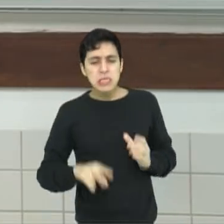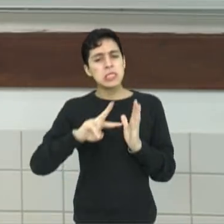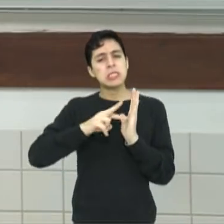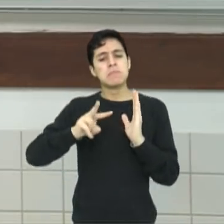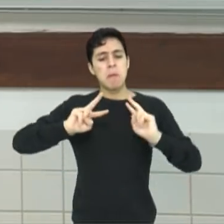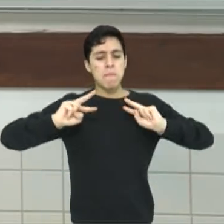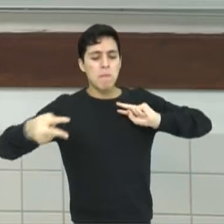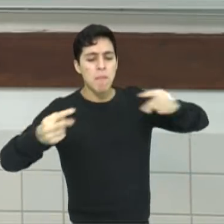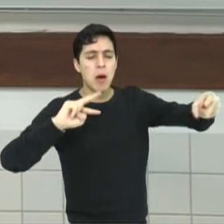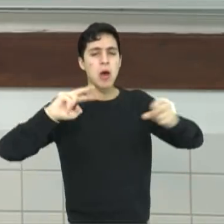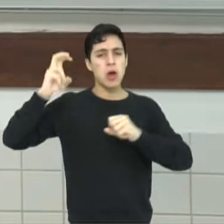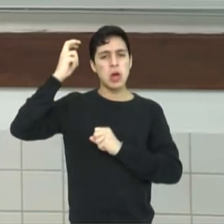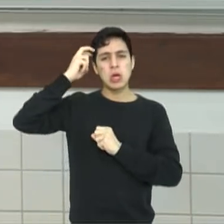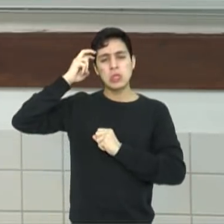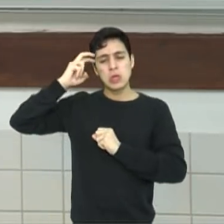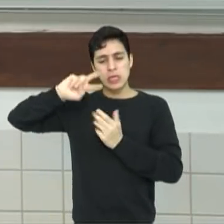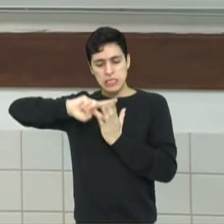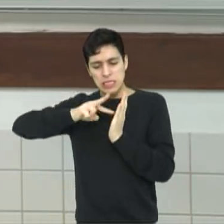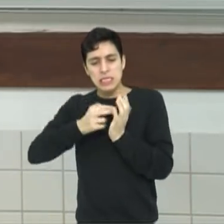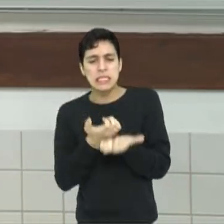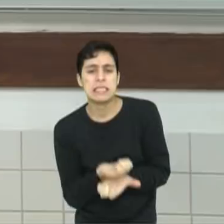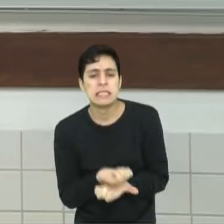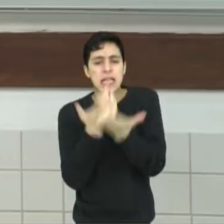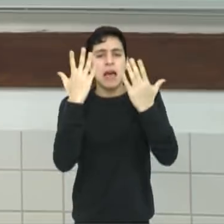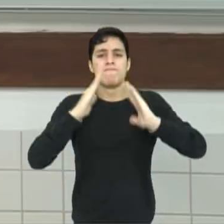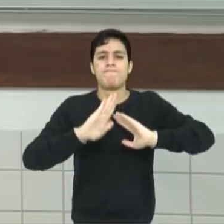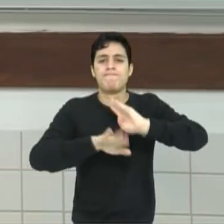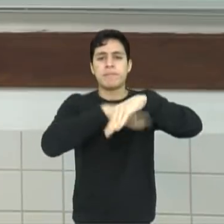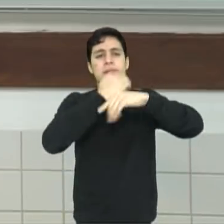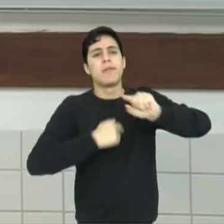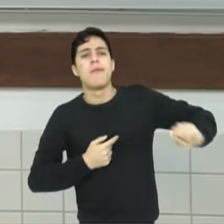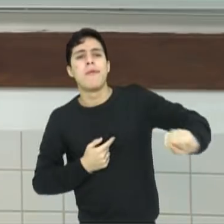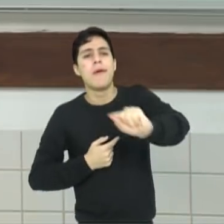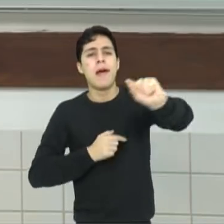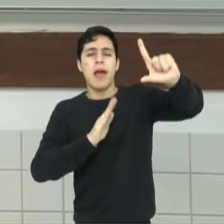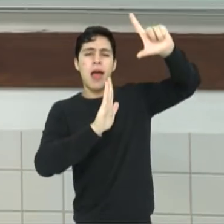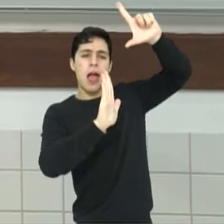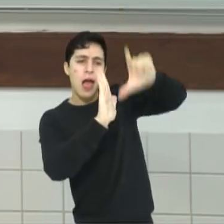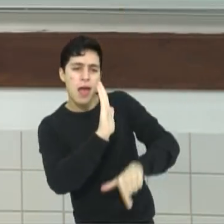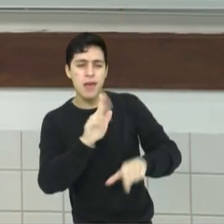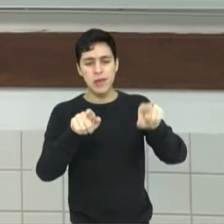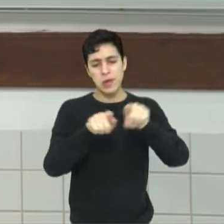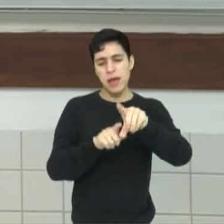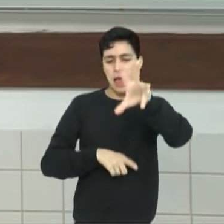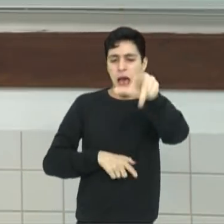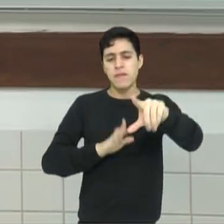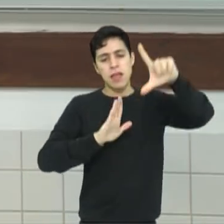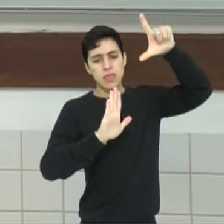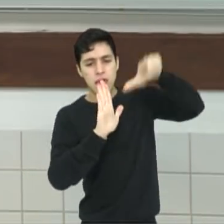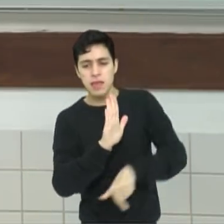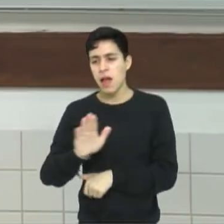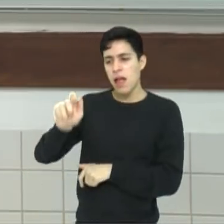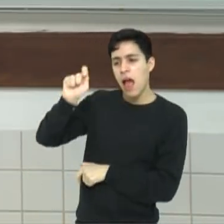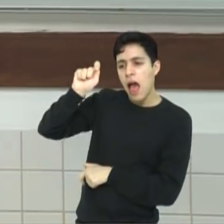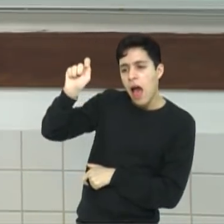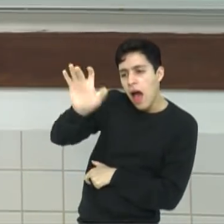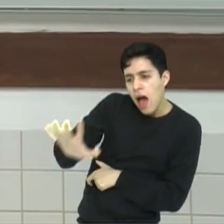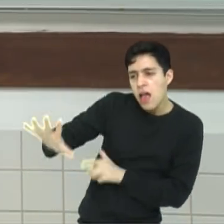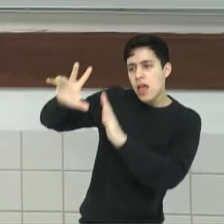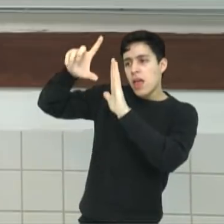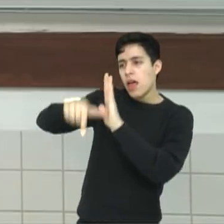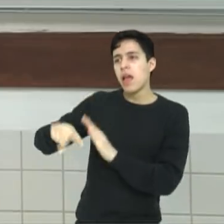levar progresso para os continentes atrasados culturalmente, no caso a África e a Ásia. Mas, na verdade, essa